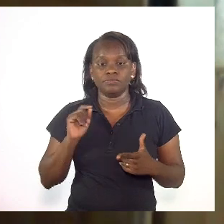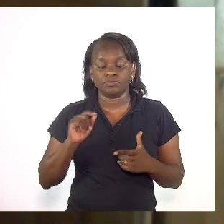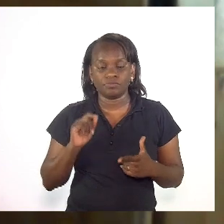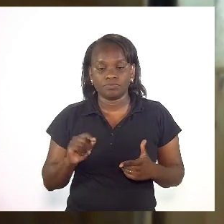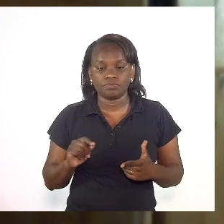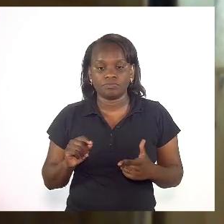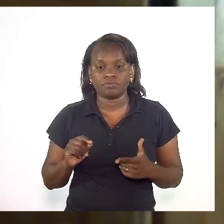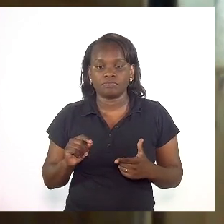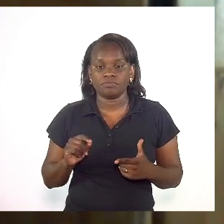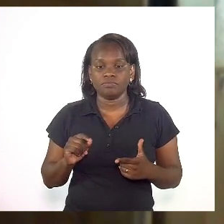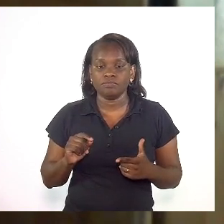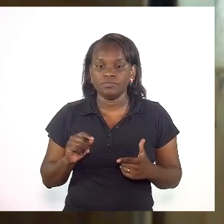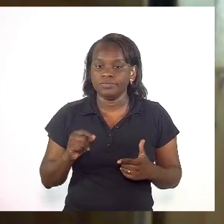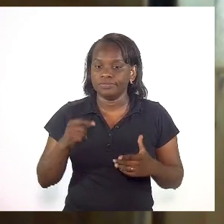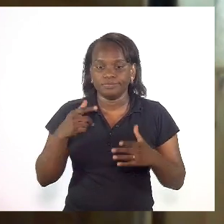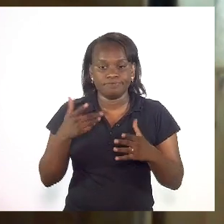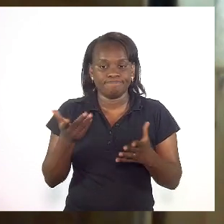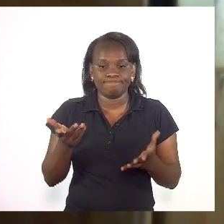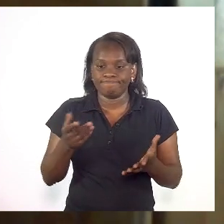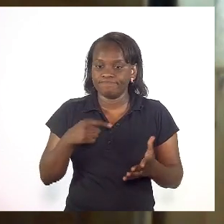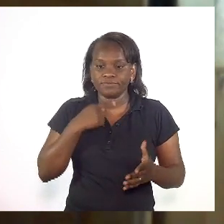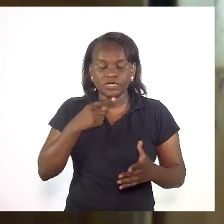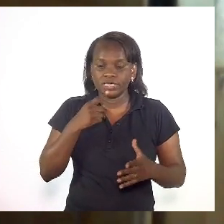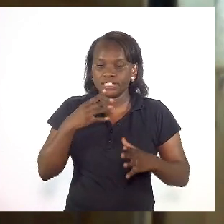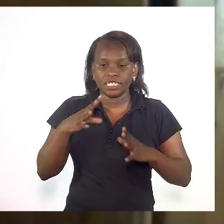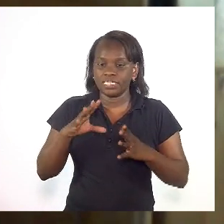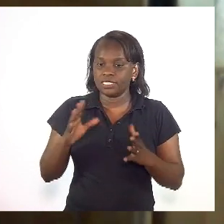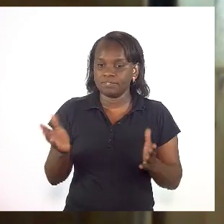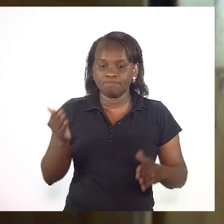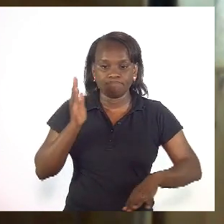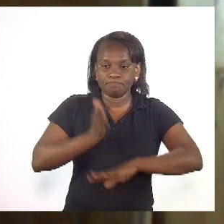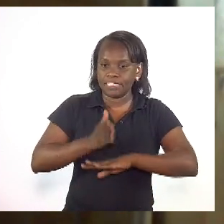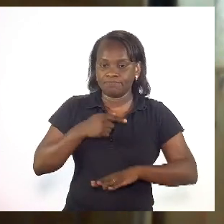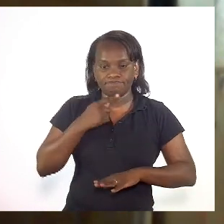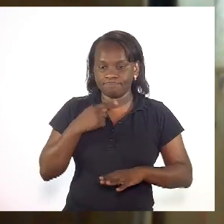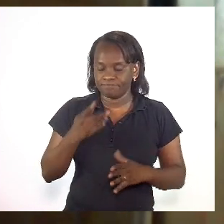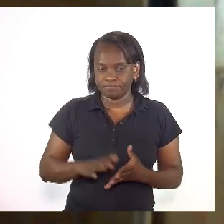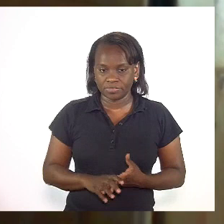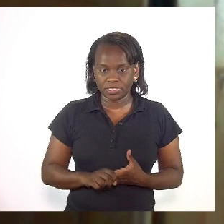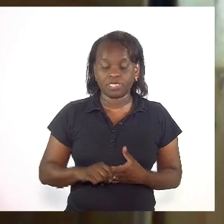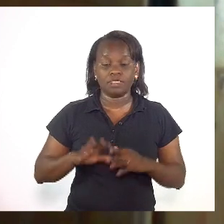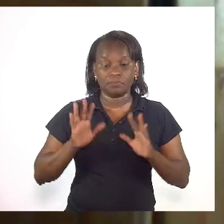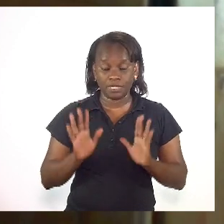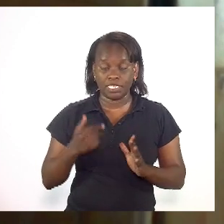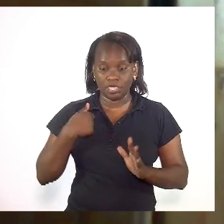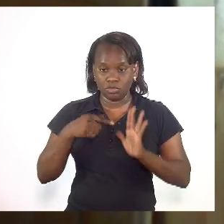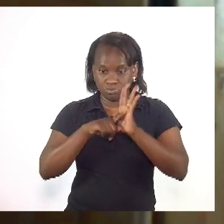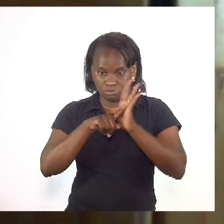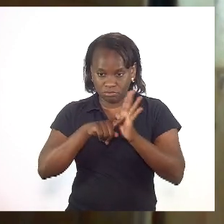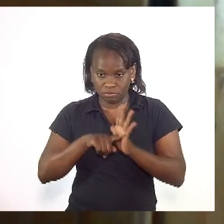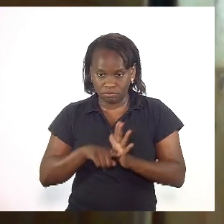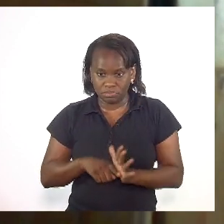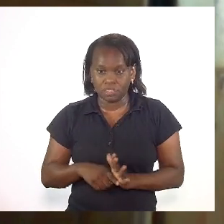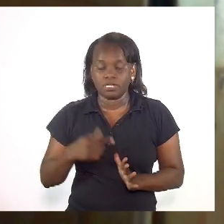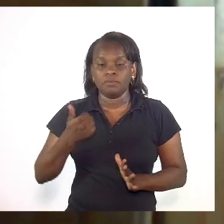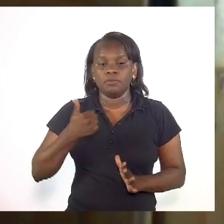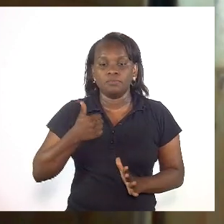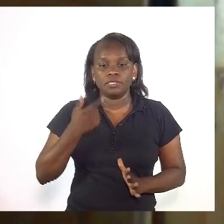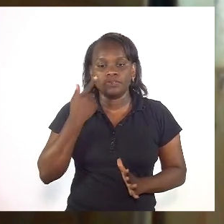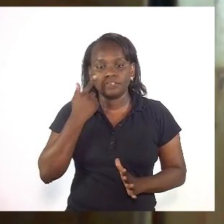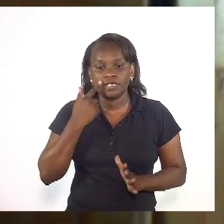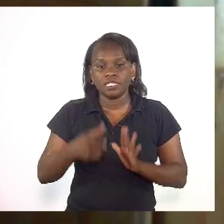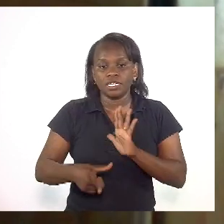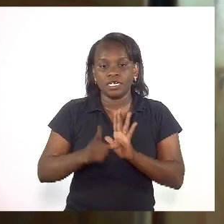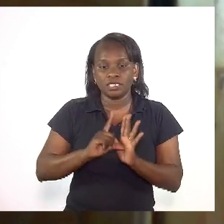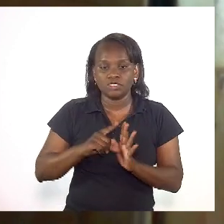são insuperáveis. E eu considerei na minha análise, primeiro, parecer